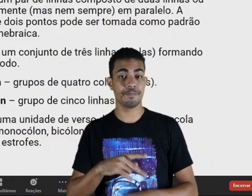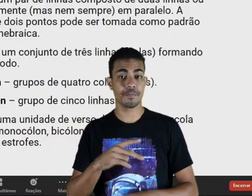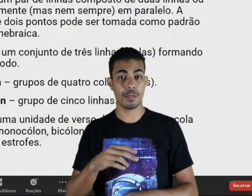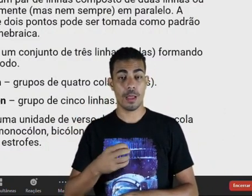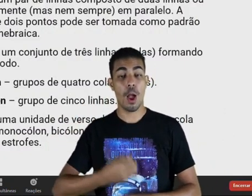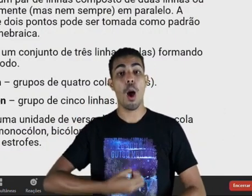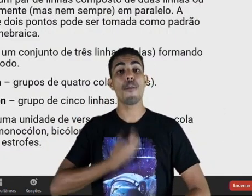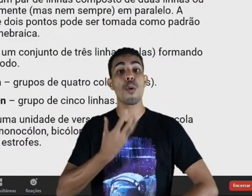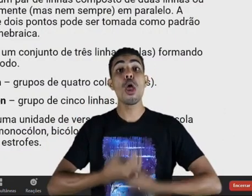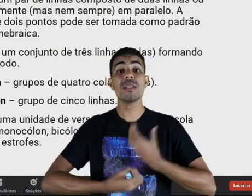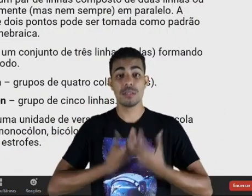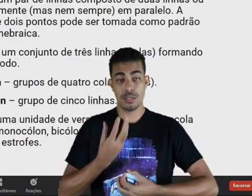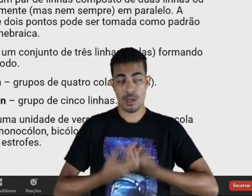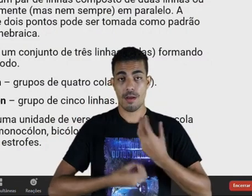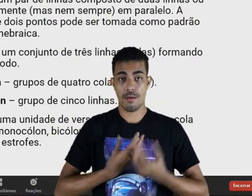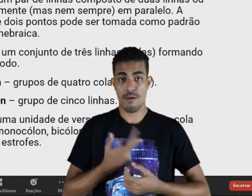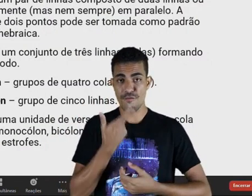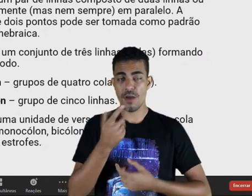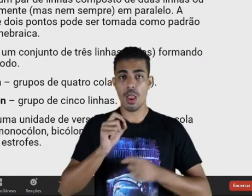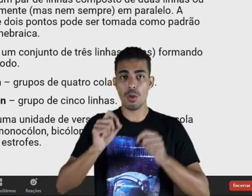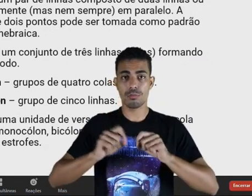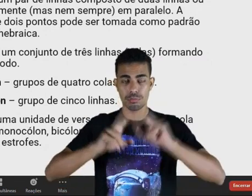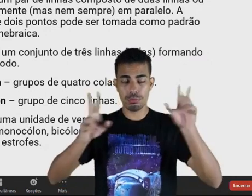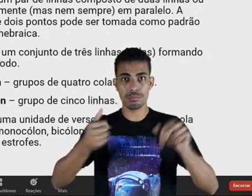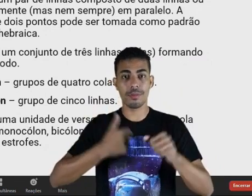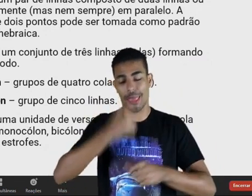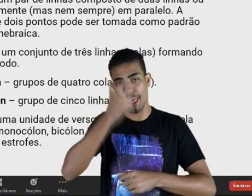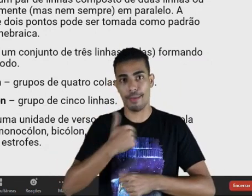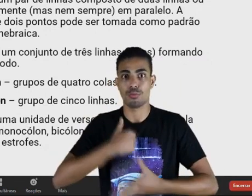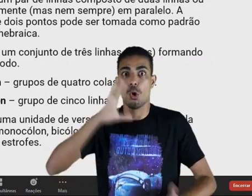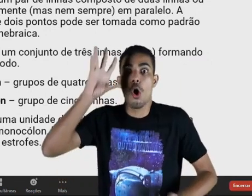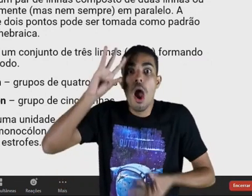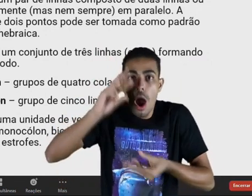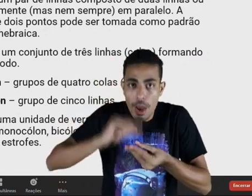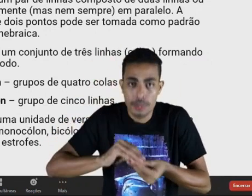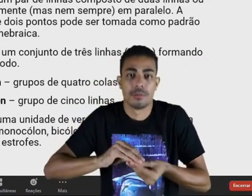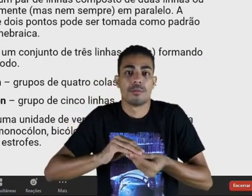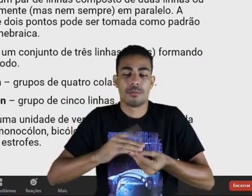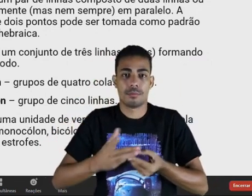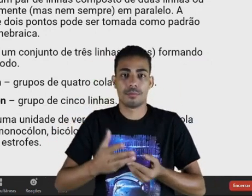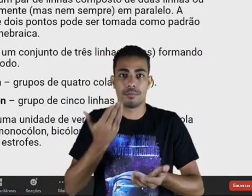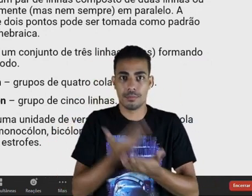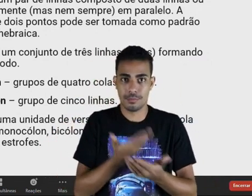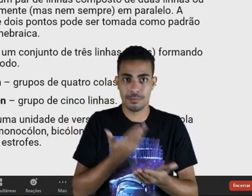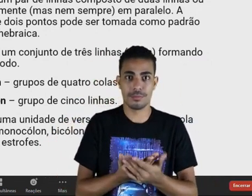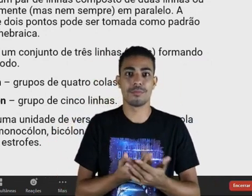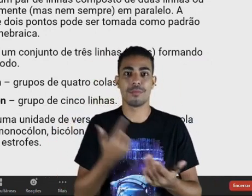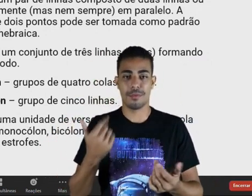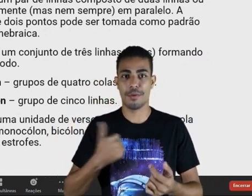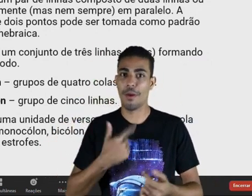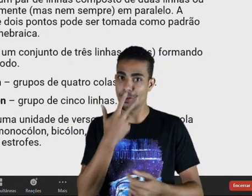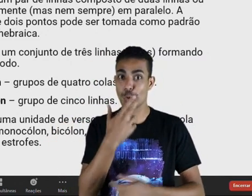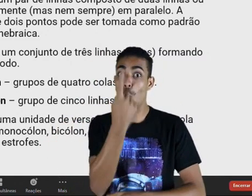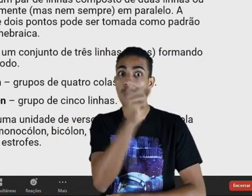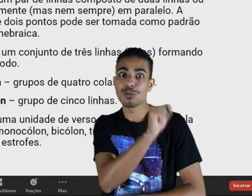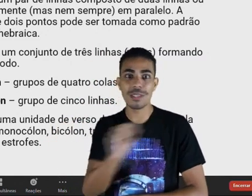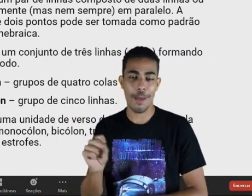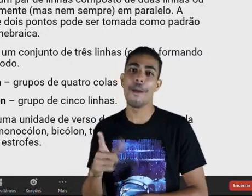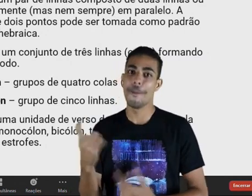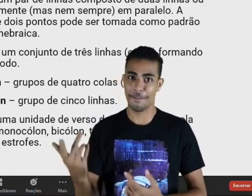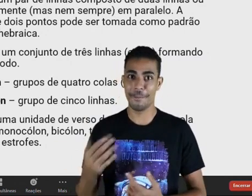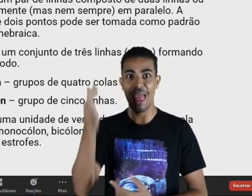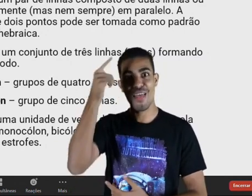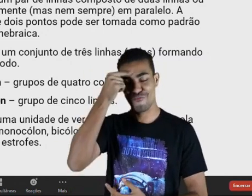quero abrir um parênteses para mostrar para vocês a poesia. Gente, eu estou resumindo aqui uma aula que daria um semestre na faculdade, tá bom? Mas são